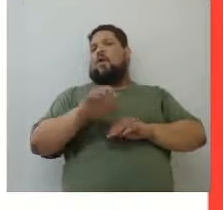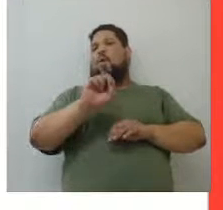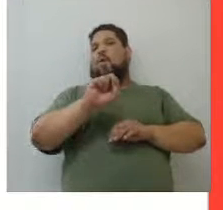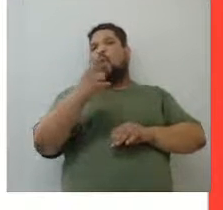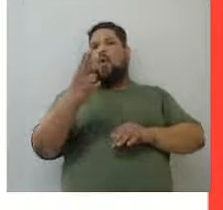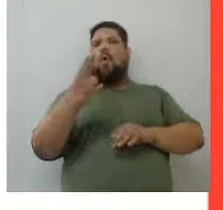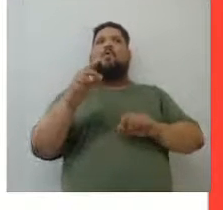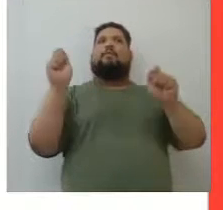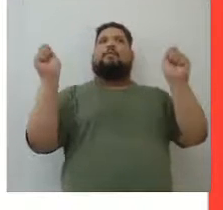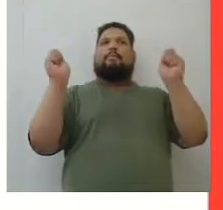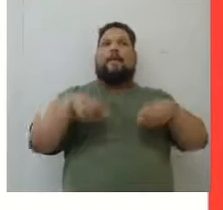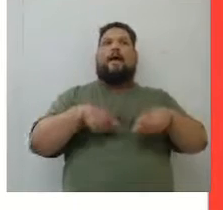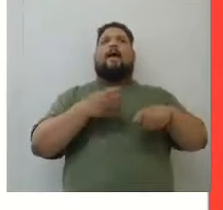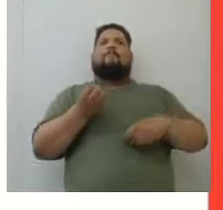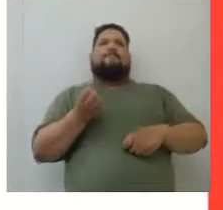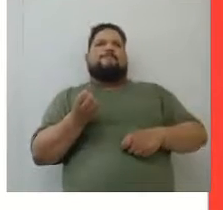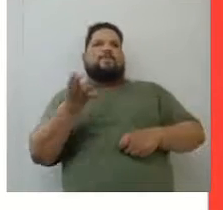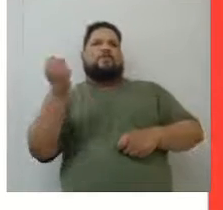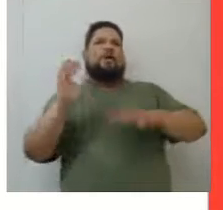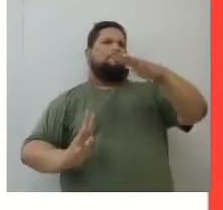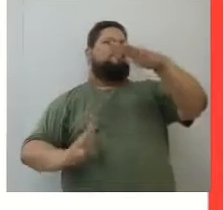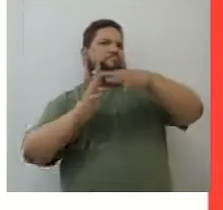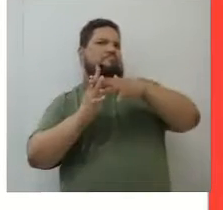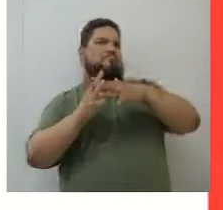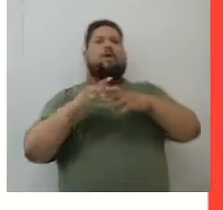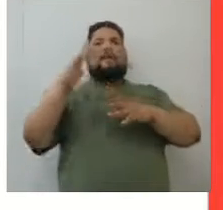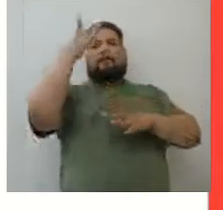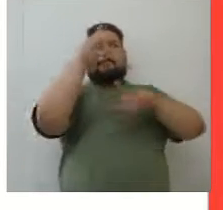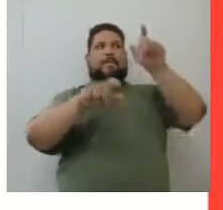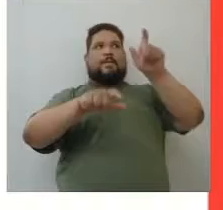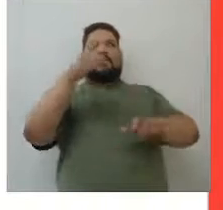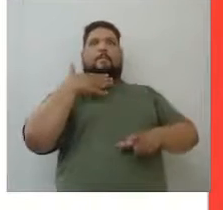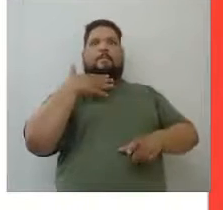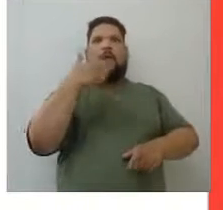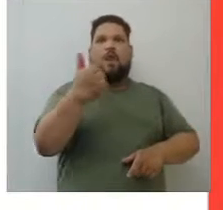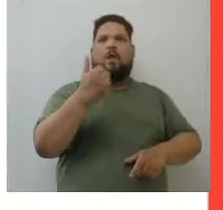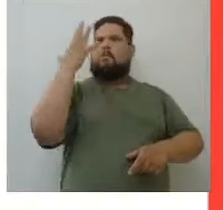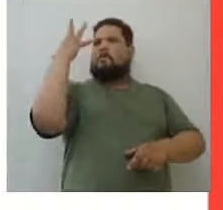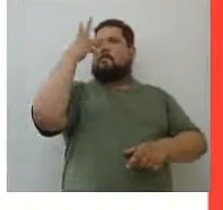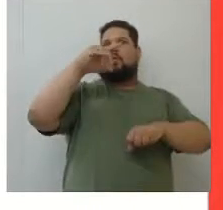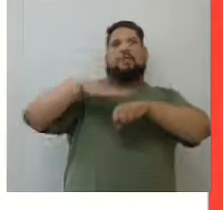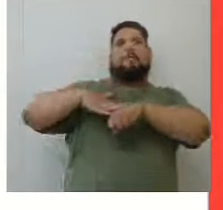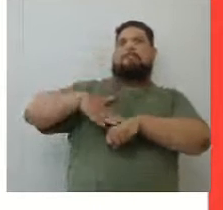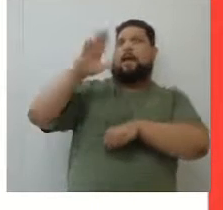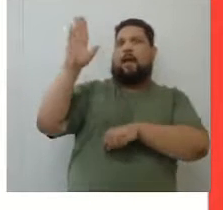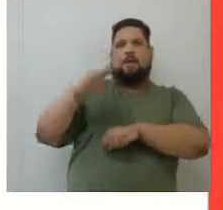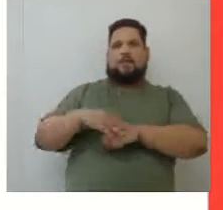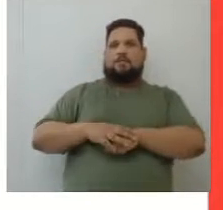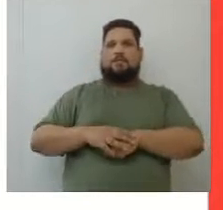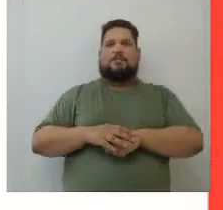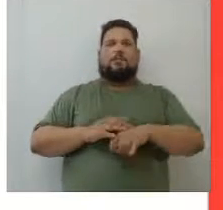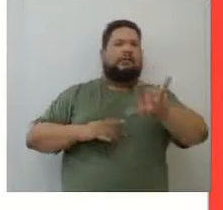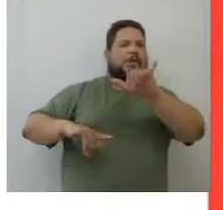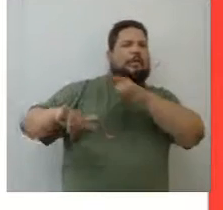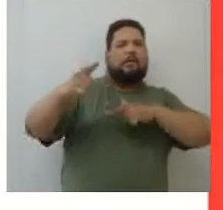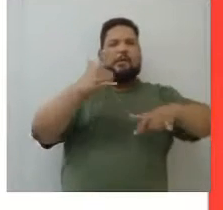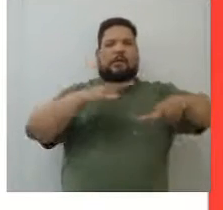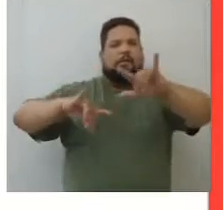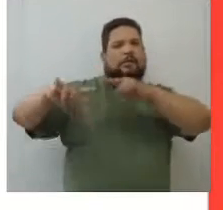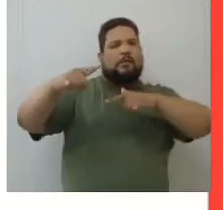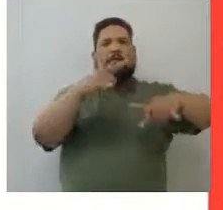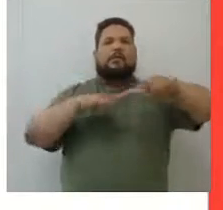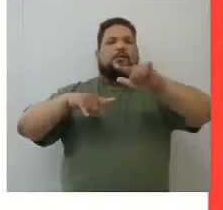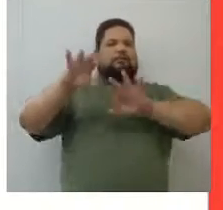melhor saída, a melhor viagem, existem as melhores pessoas, as pessoas mais bonitas. Então essa manipulação para